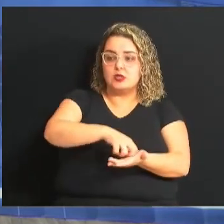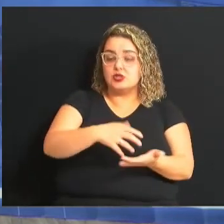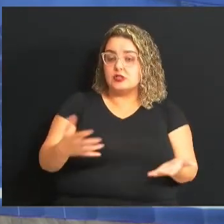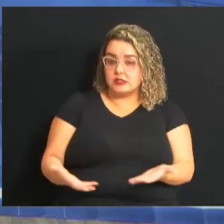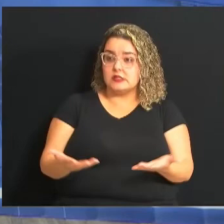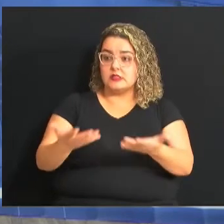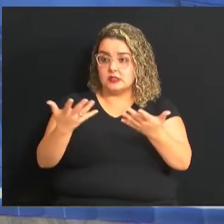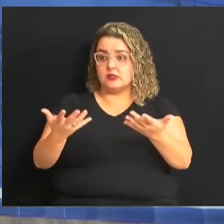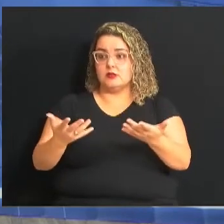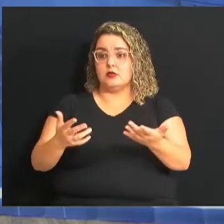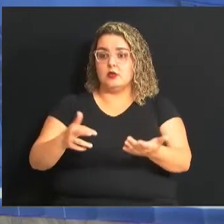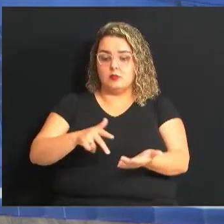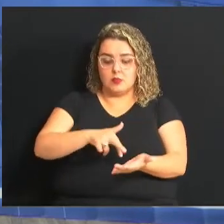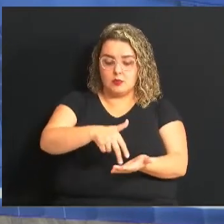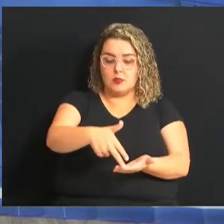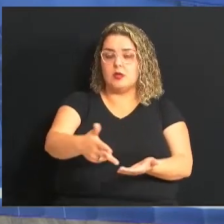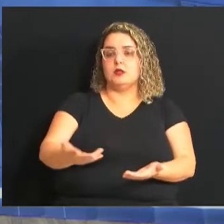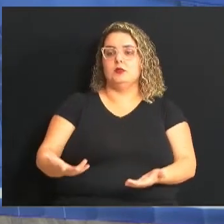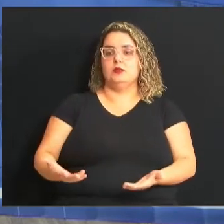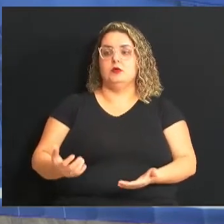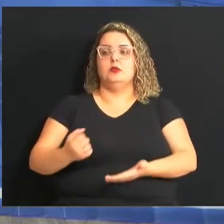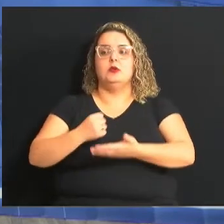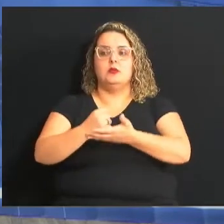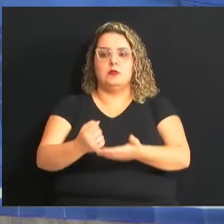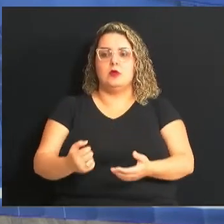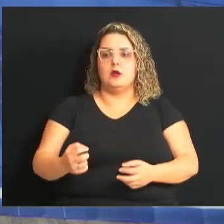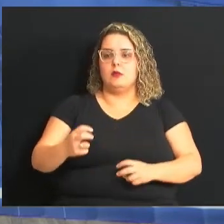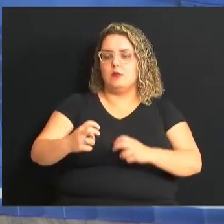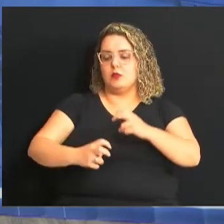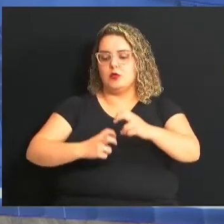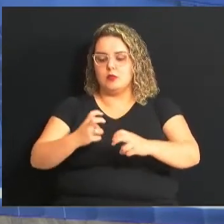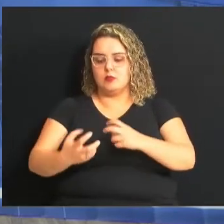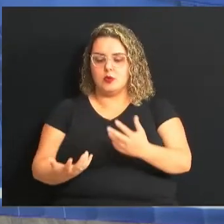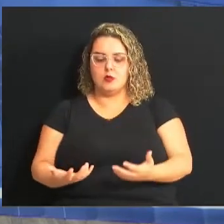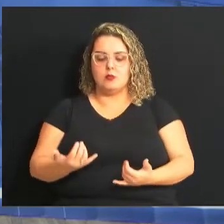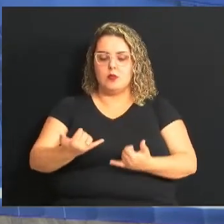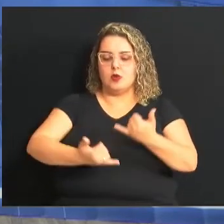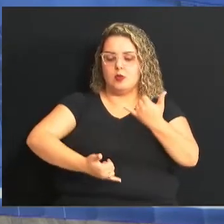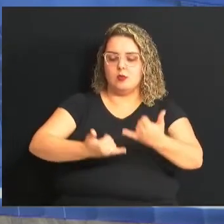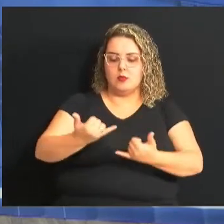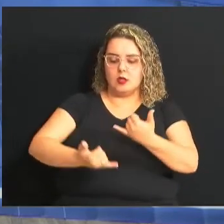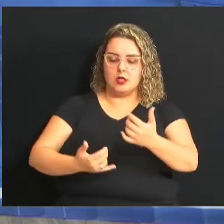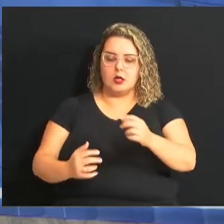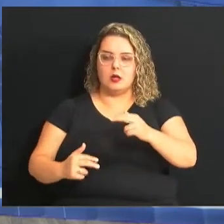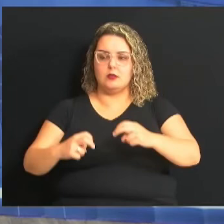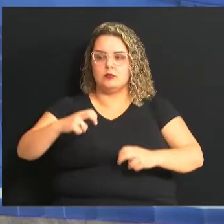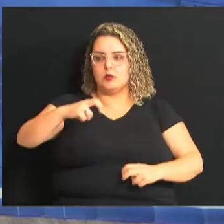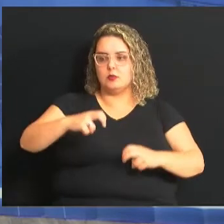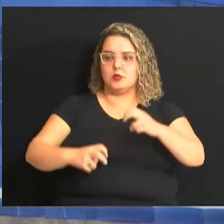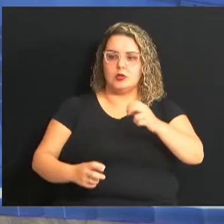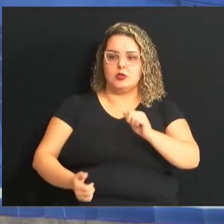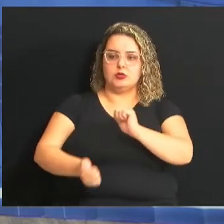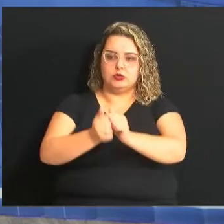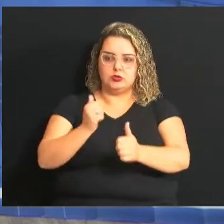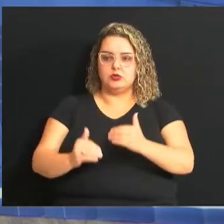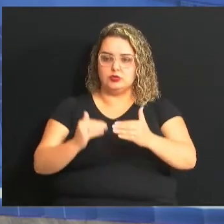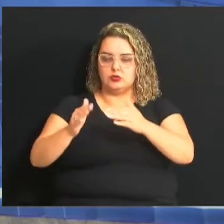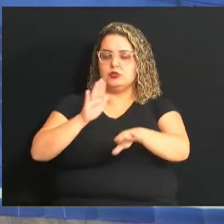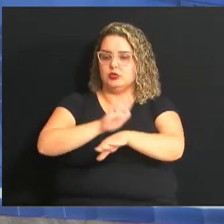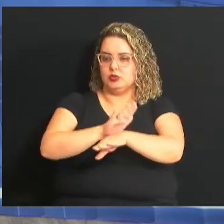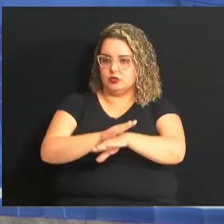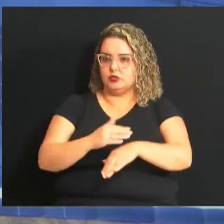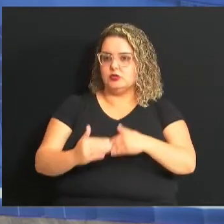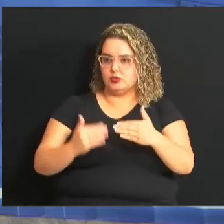Começou a andar, então já está na hora de levar para o parquinho, para fazer correr, jogar bola. Isso ajuda muito no desenvolvimento também,